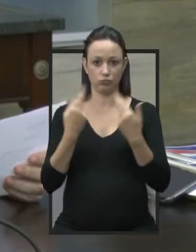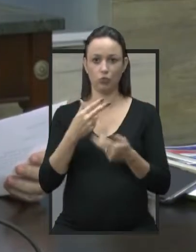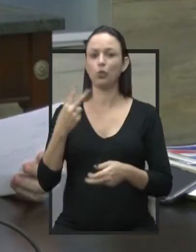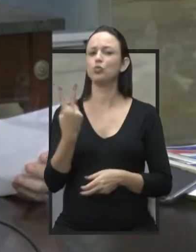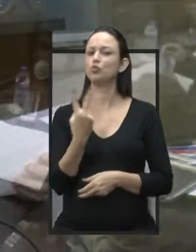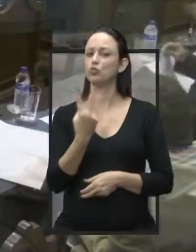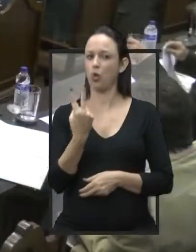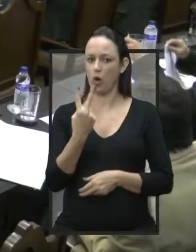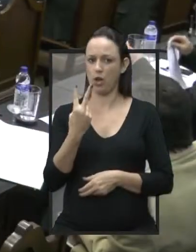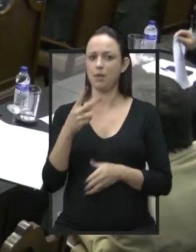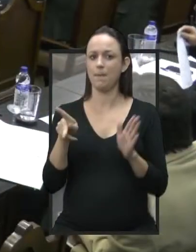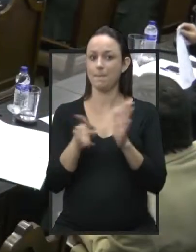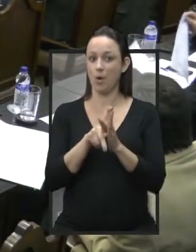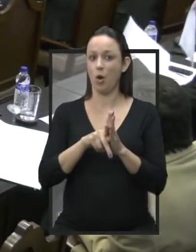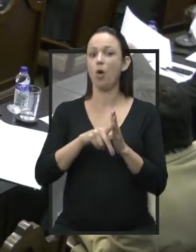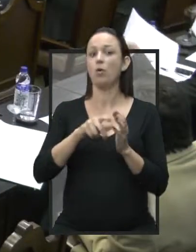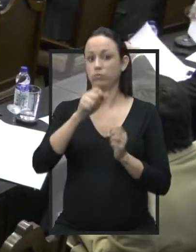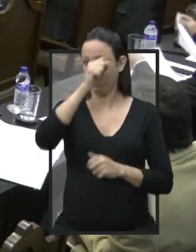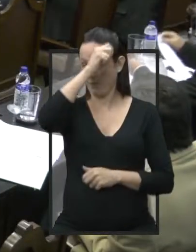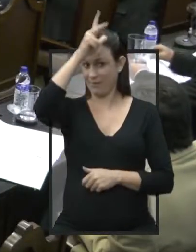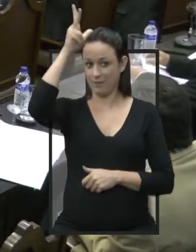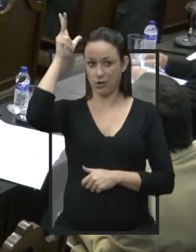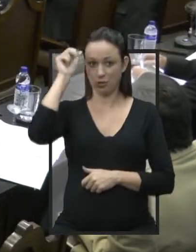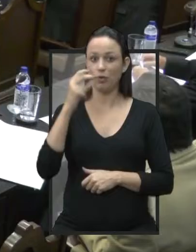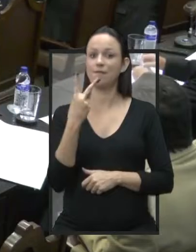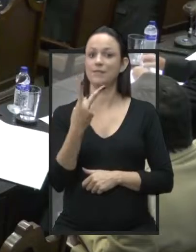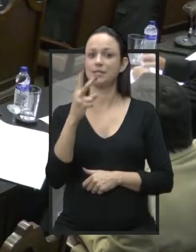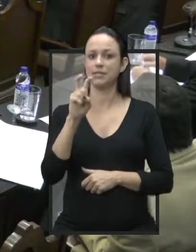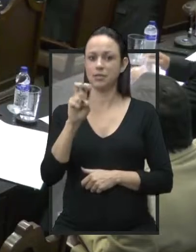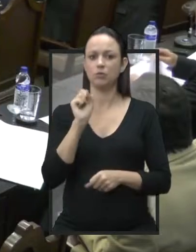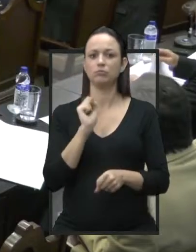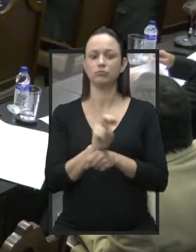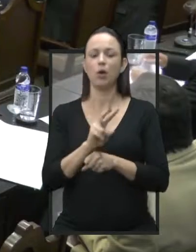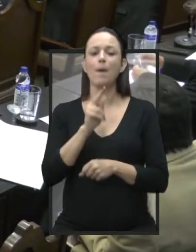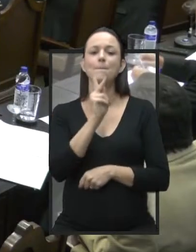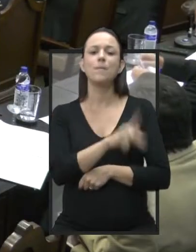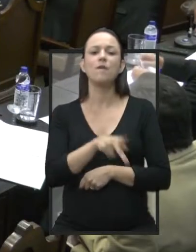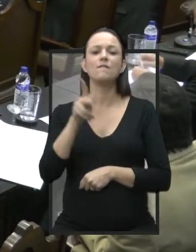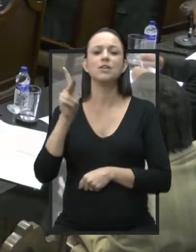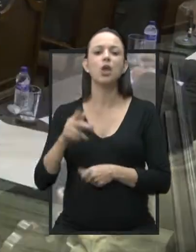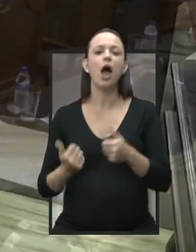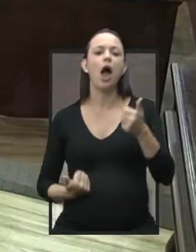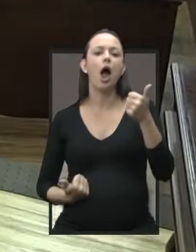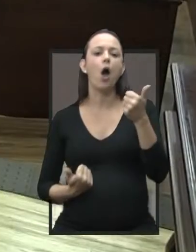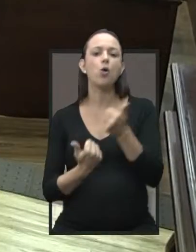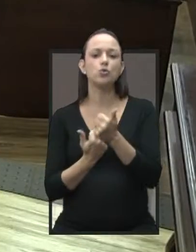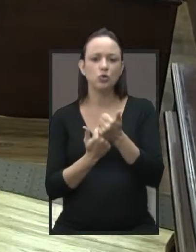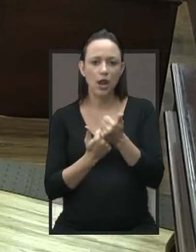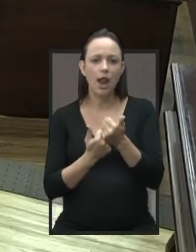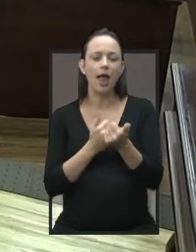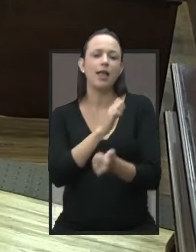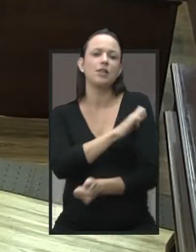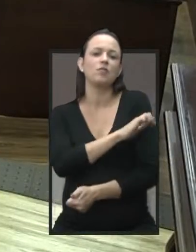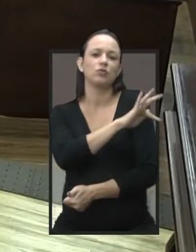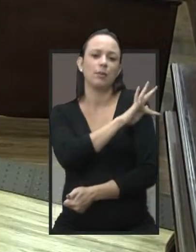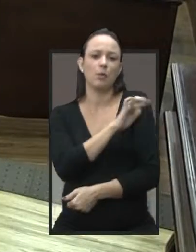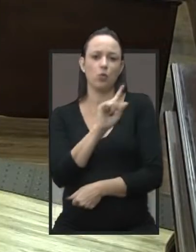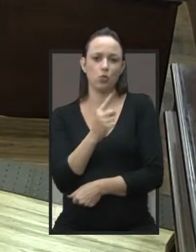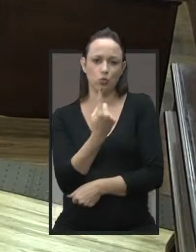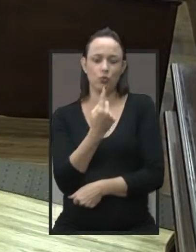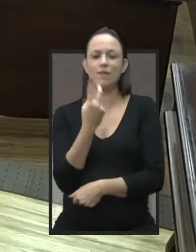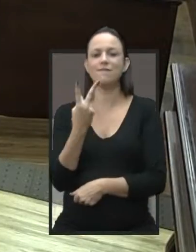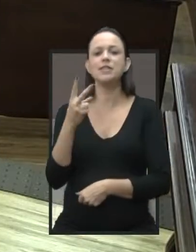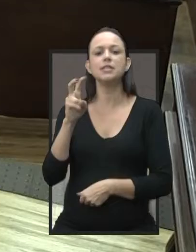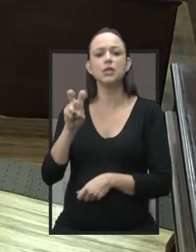do poder executivo criam 25 cargos de professor auxiliar de educação fundamental 11 e 25